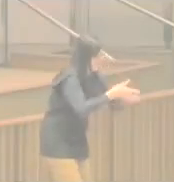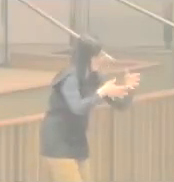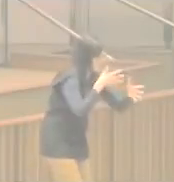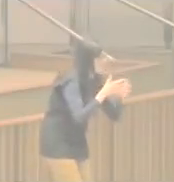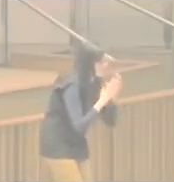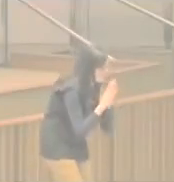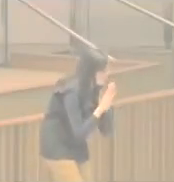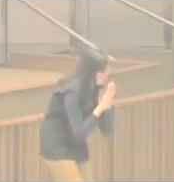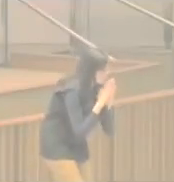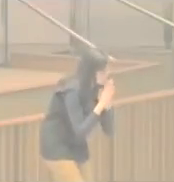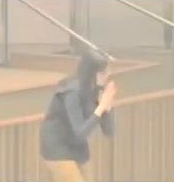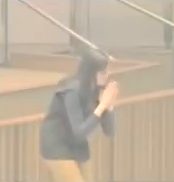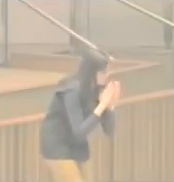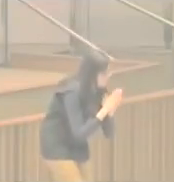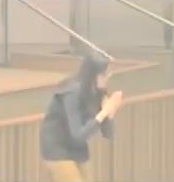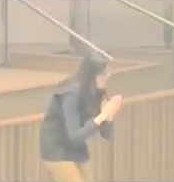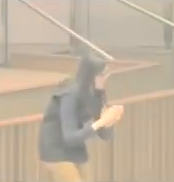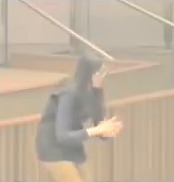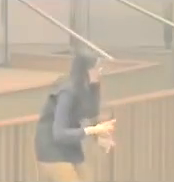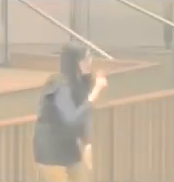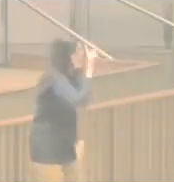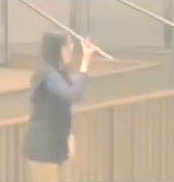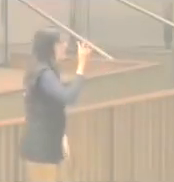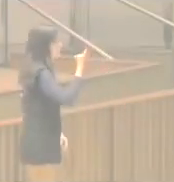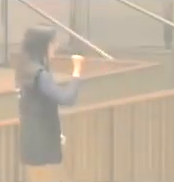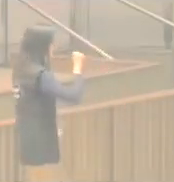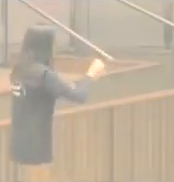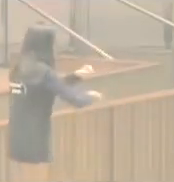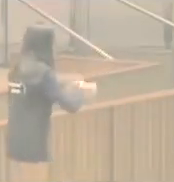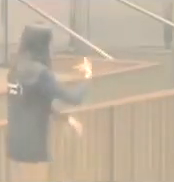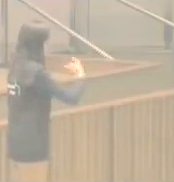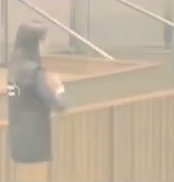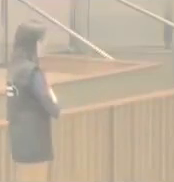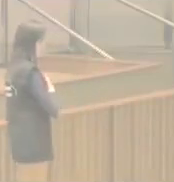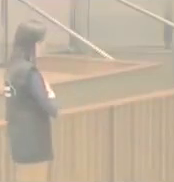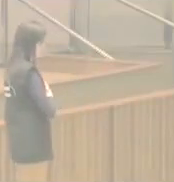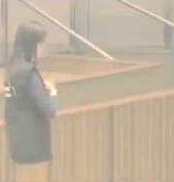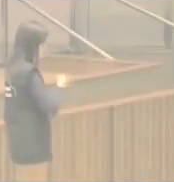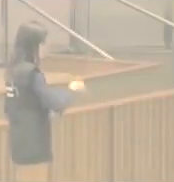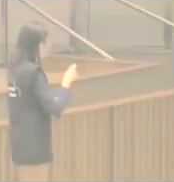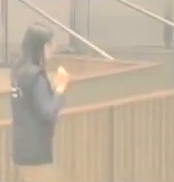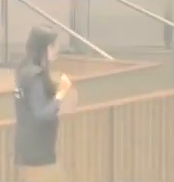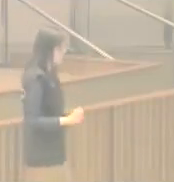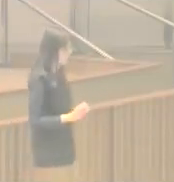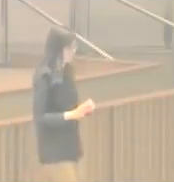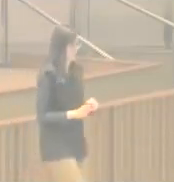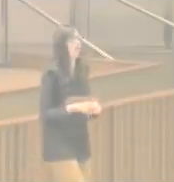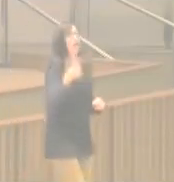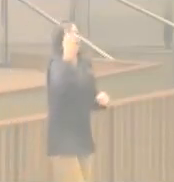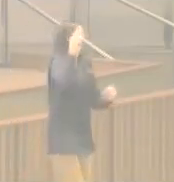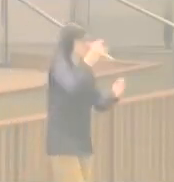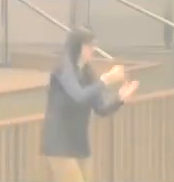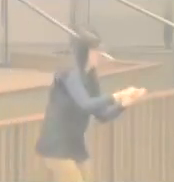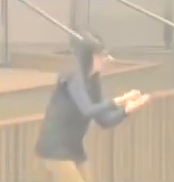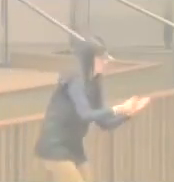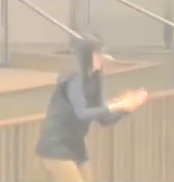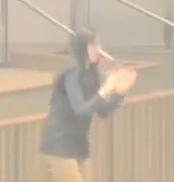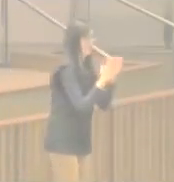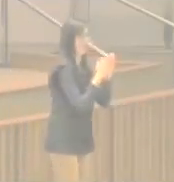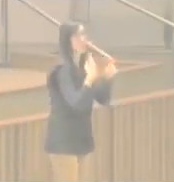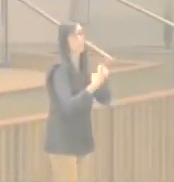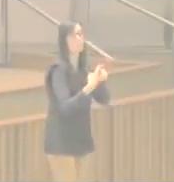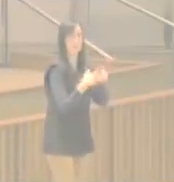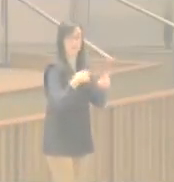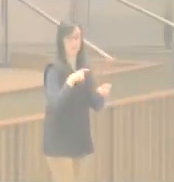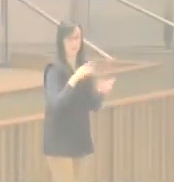que depois que Deus vai fazer uma grande obra na vida dele, ele escreva essa oração. Porque a Bíblia diz que houve